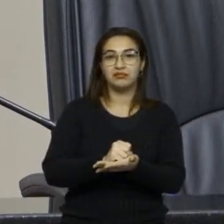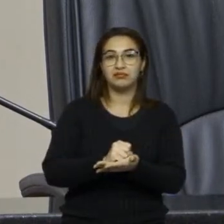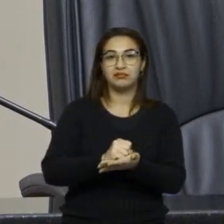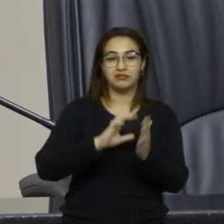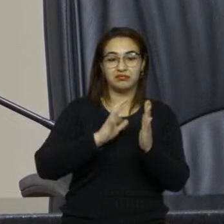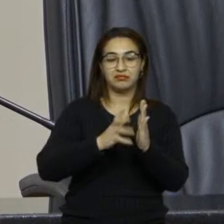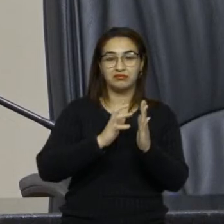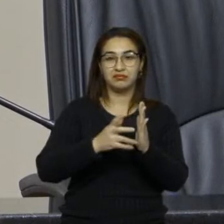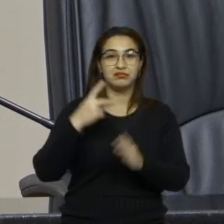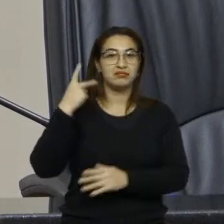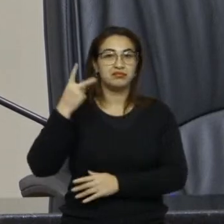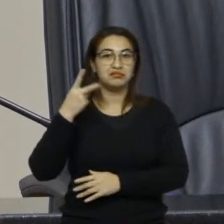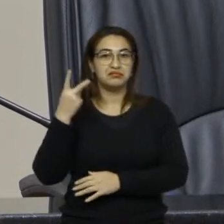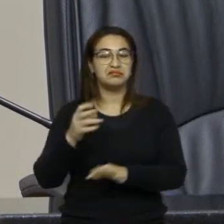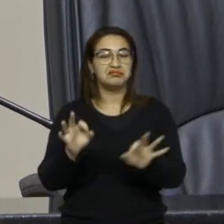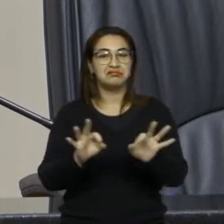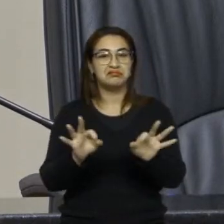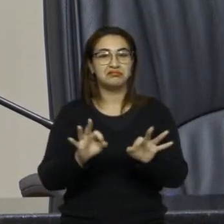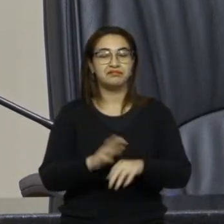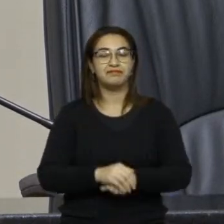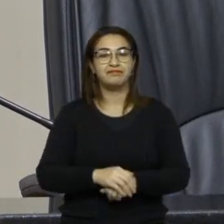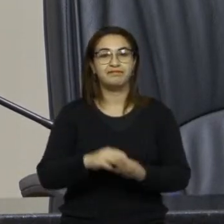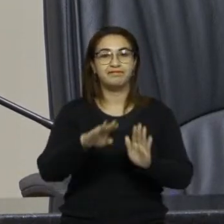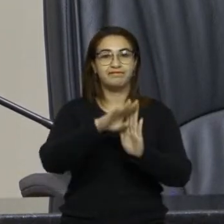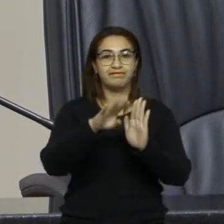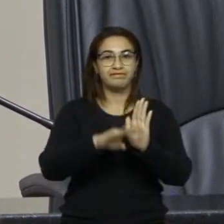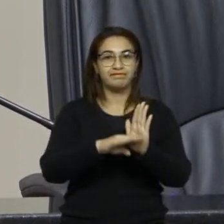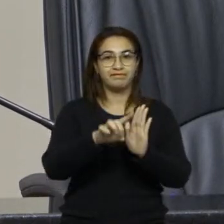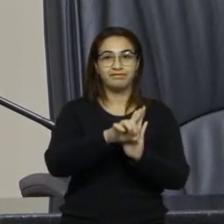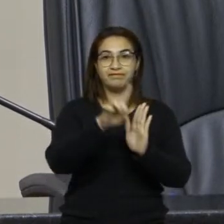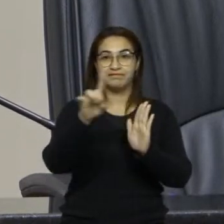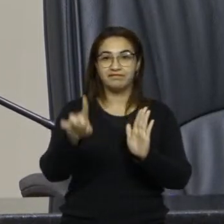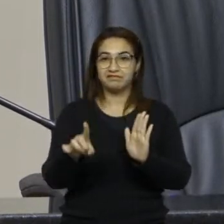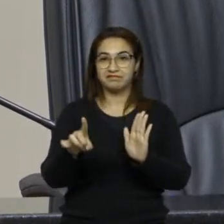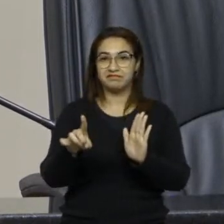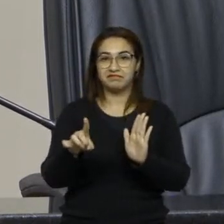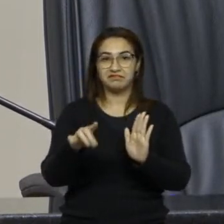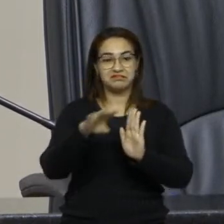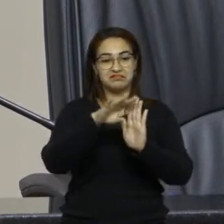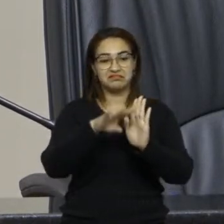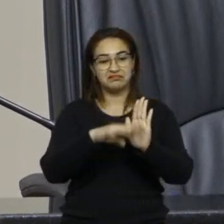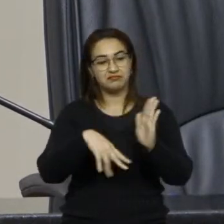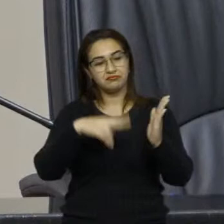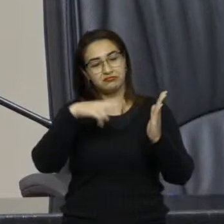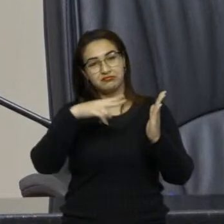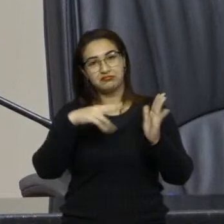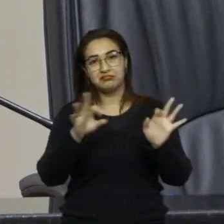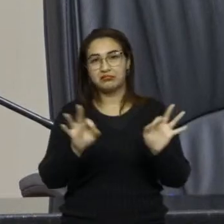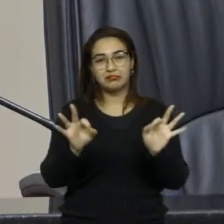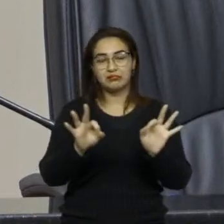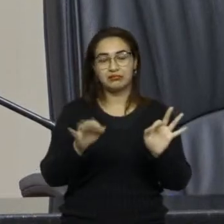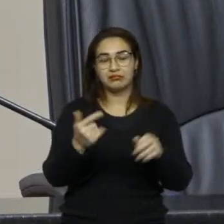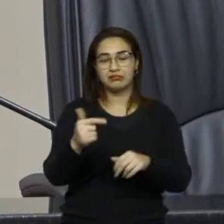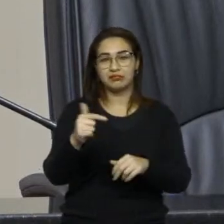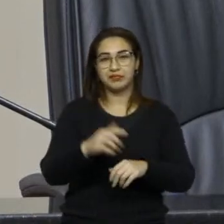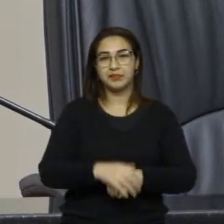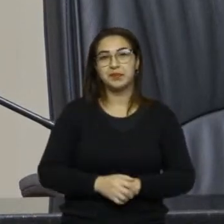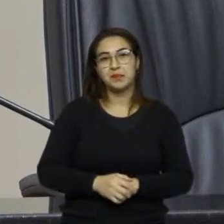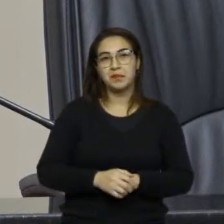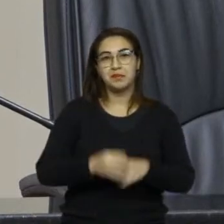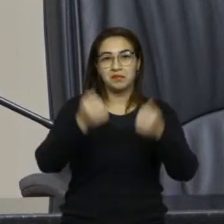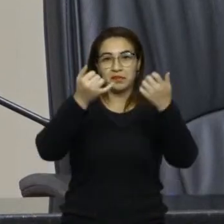partidos políticos. Ordem do dia, não houve matéria a ser deliberada.